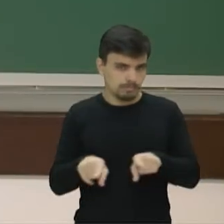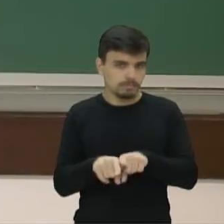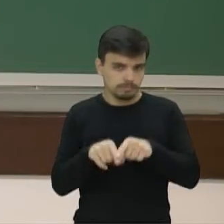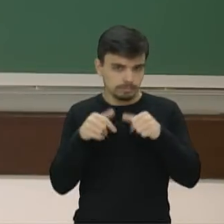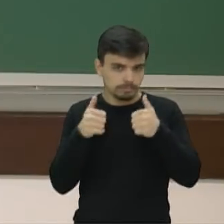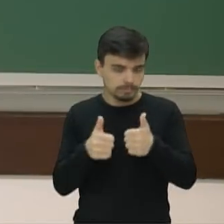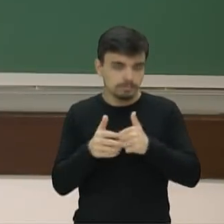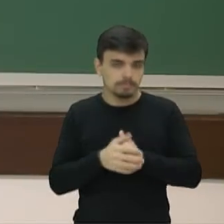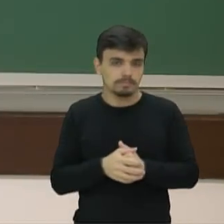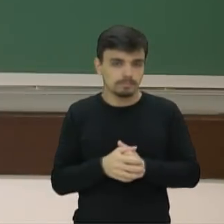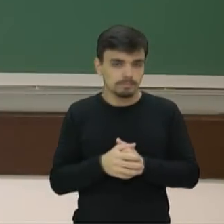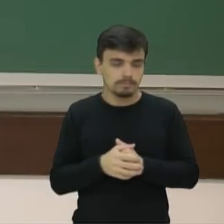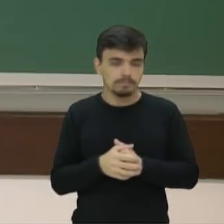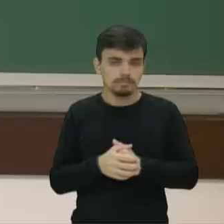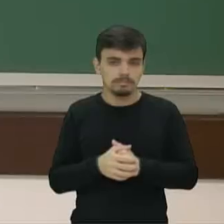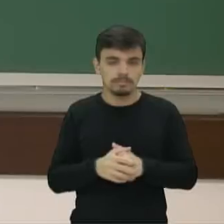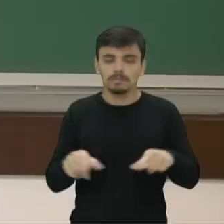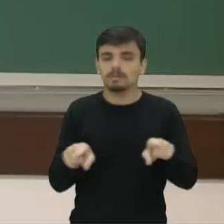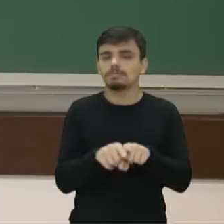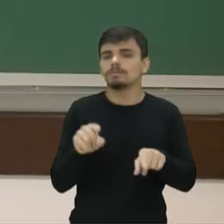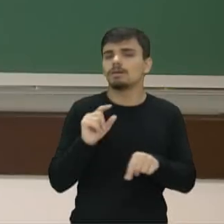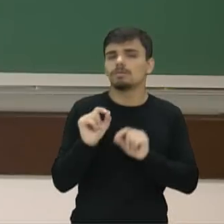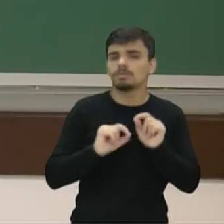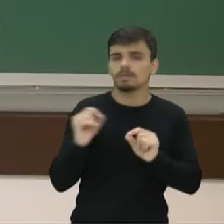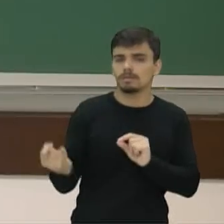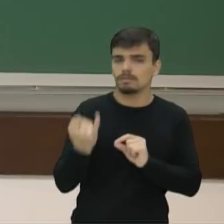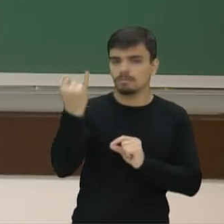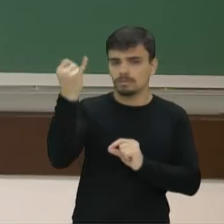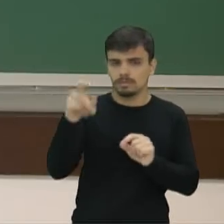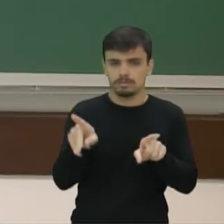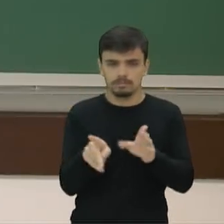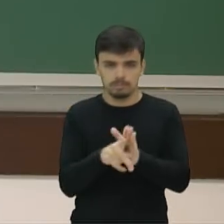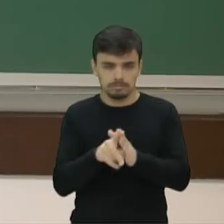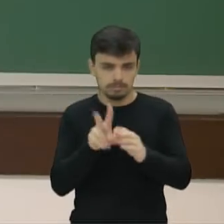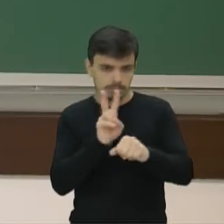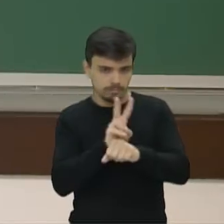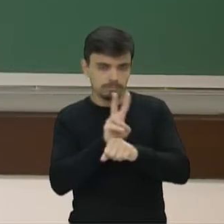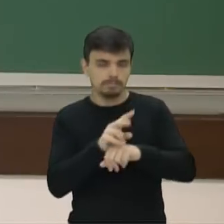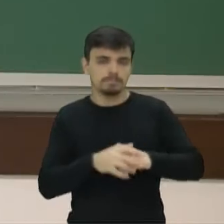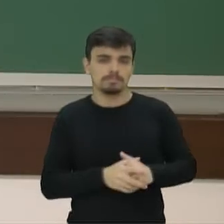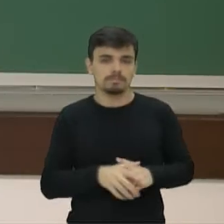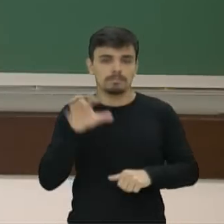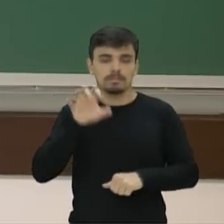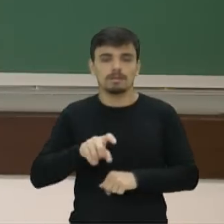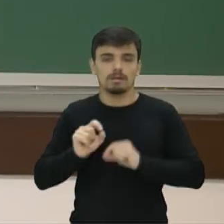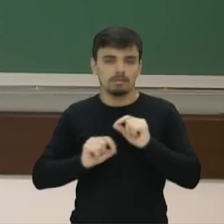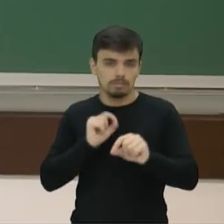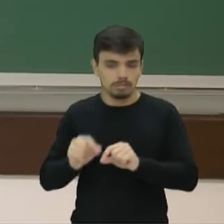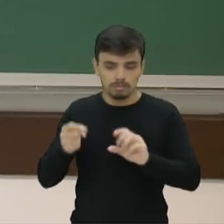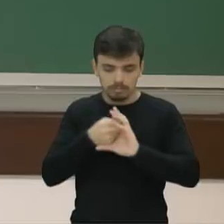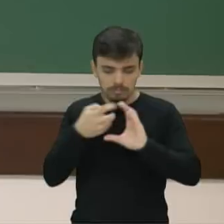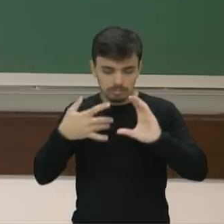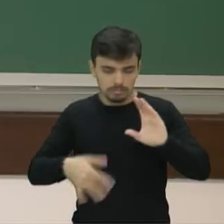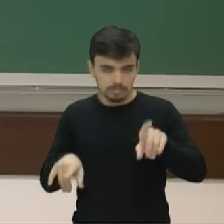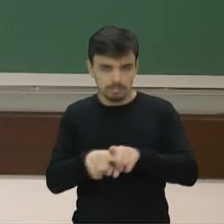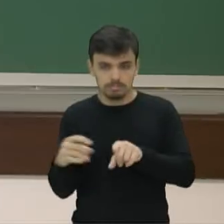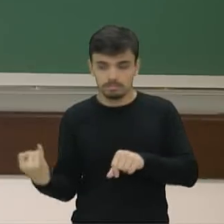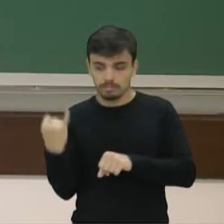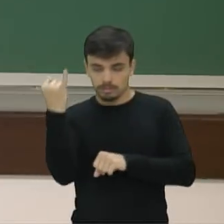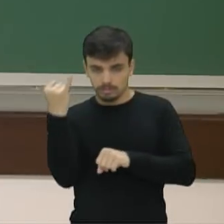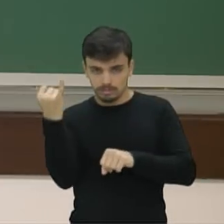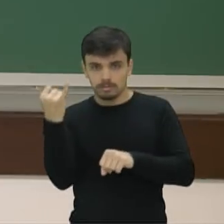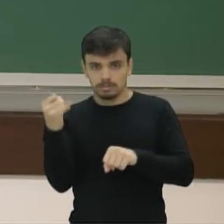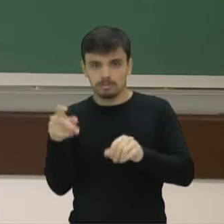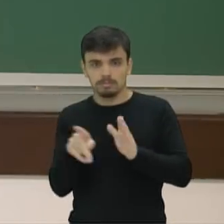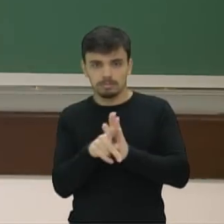civilização. E daí a importância das unidades de conservação. Então, essa é uma das características fundamentais das